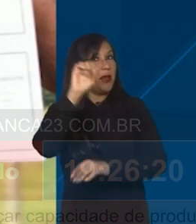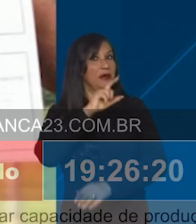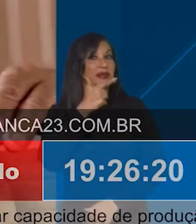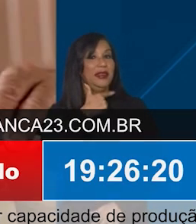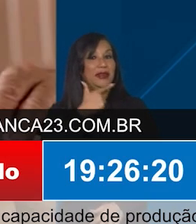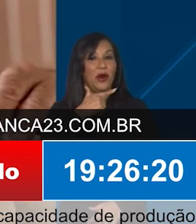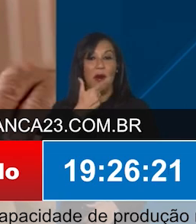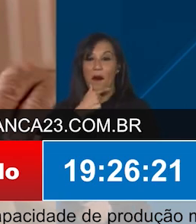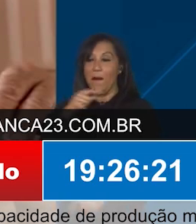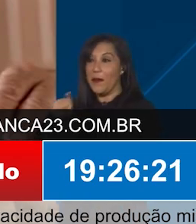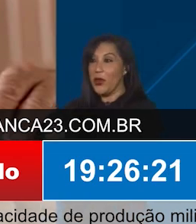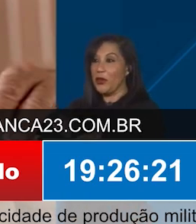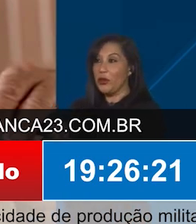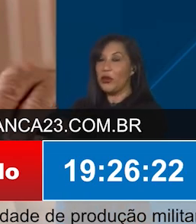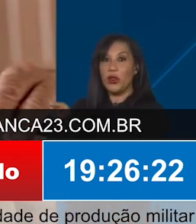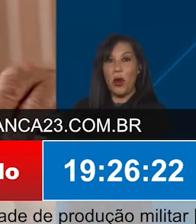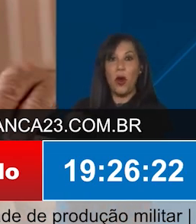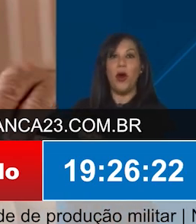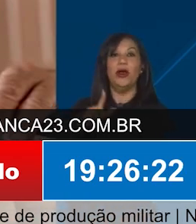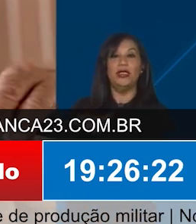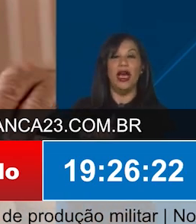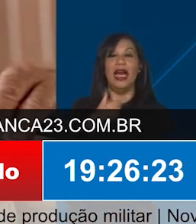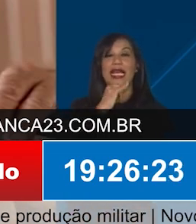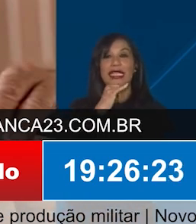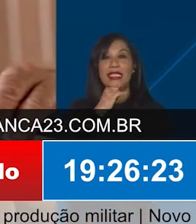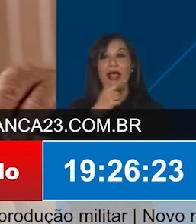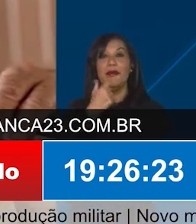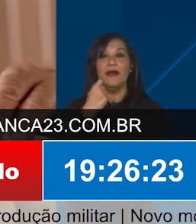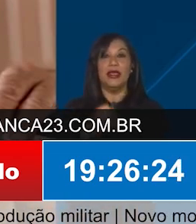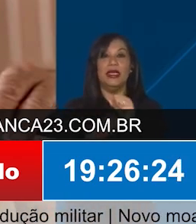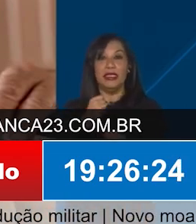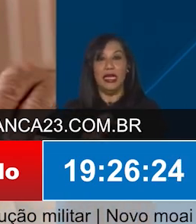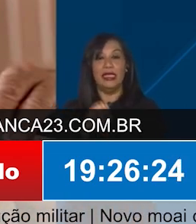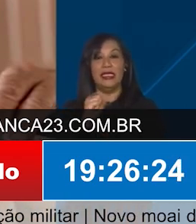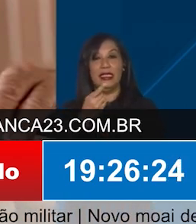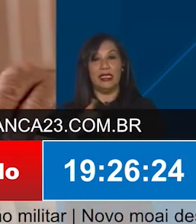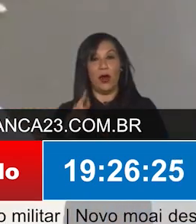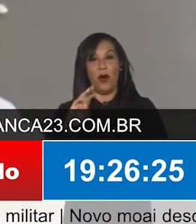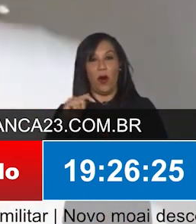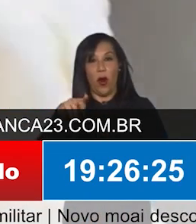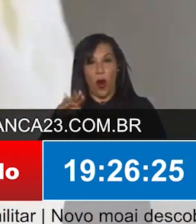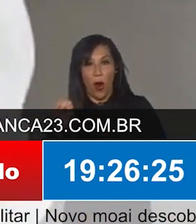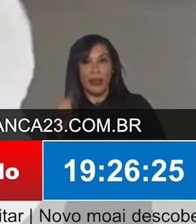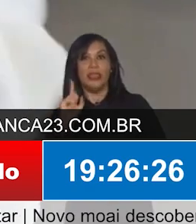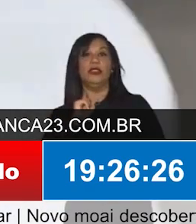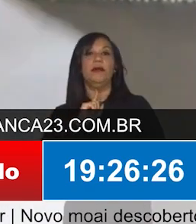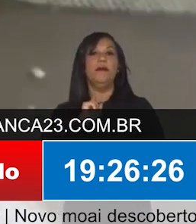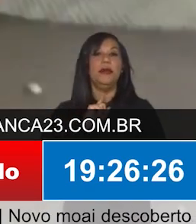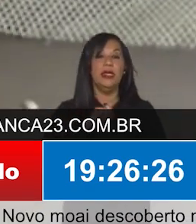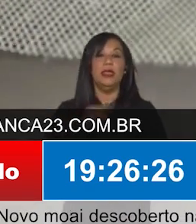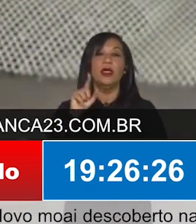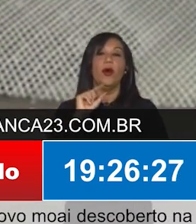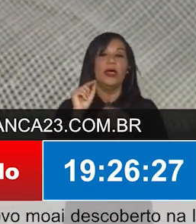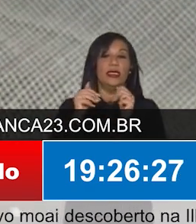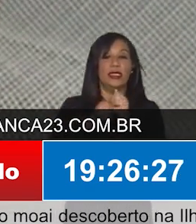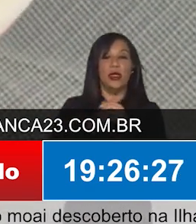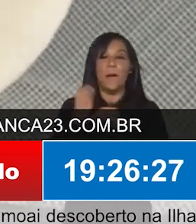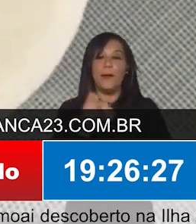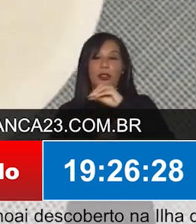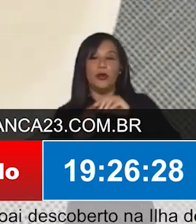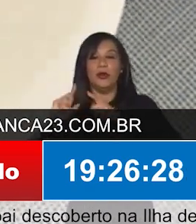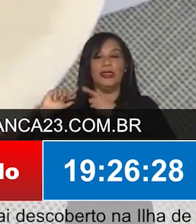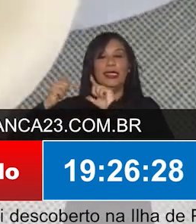Miguel, que há quase 2 décadas fabrica queijo em São Roque de Minas. O segredo da receita dele é uma mistura de